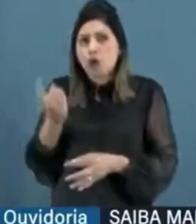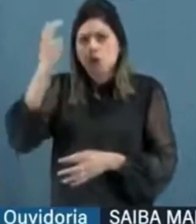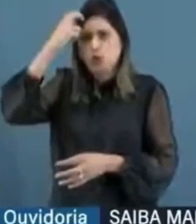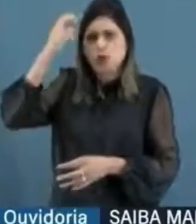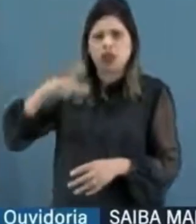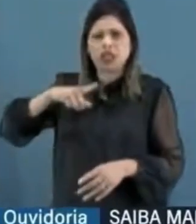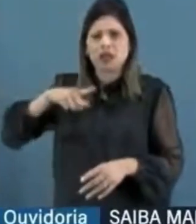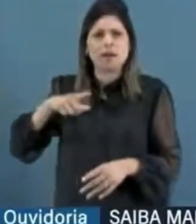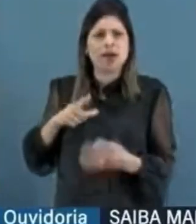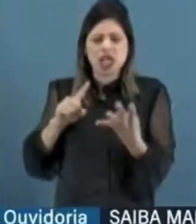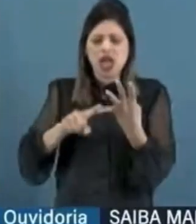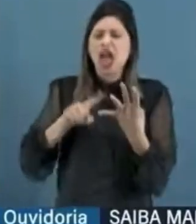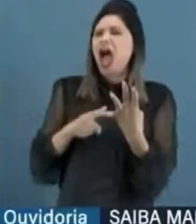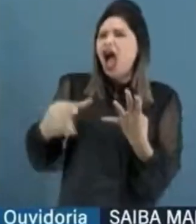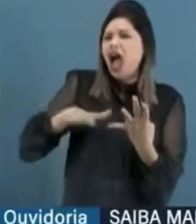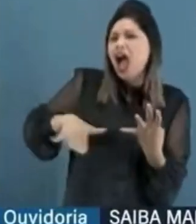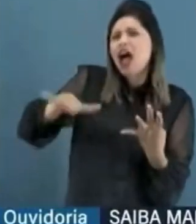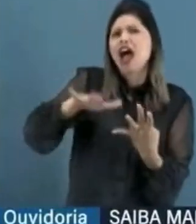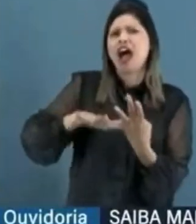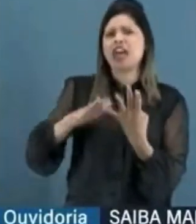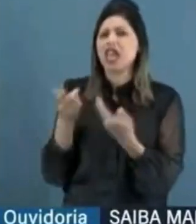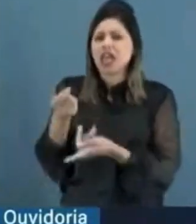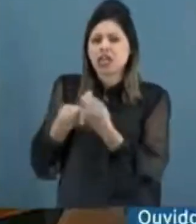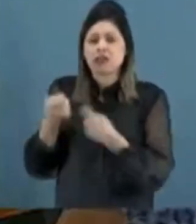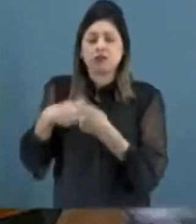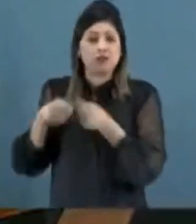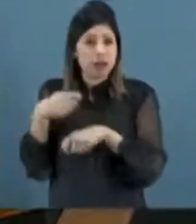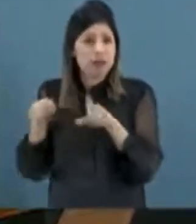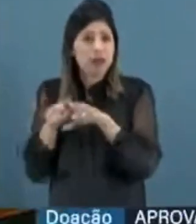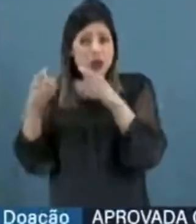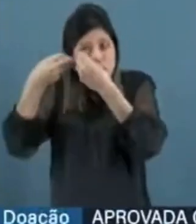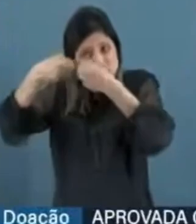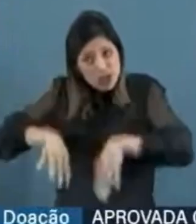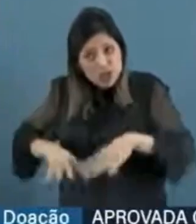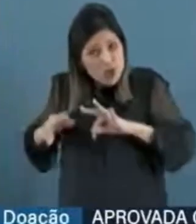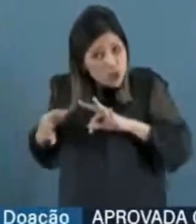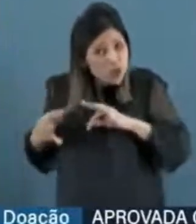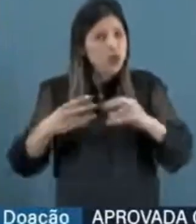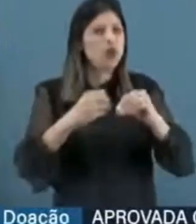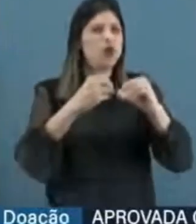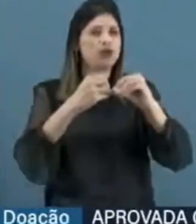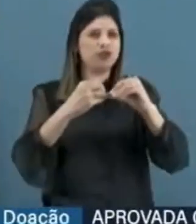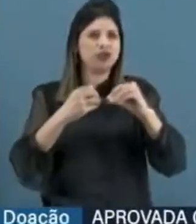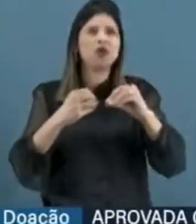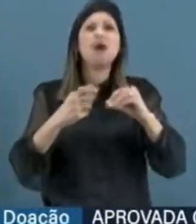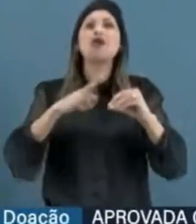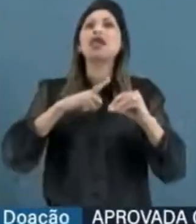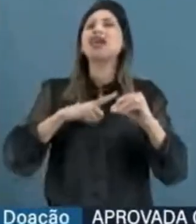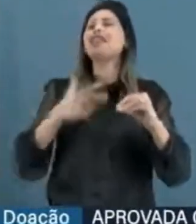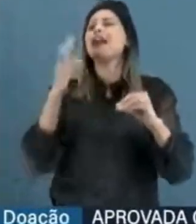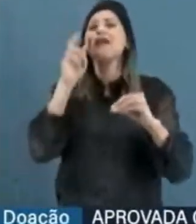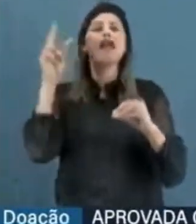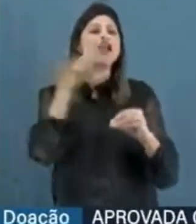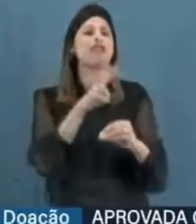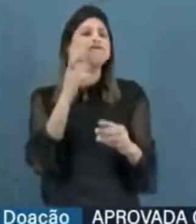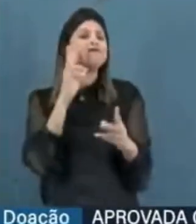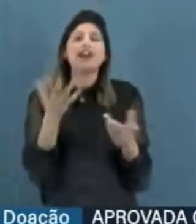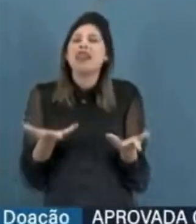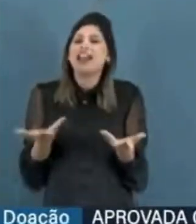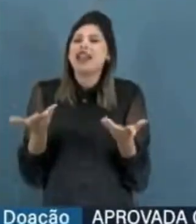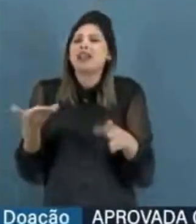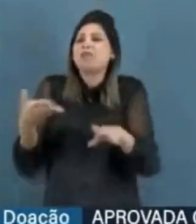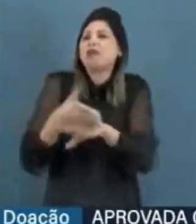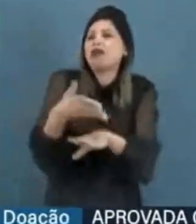agarram o neoliberalismo econômico, que prejudica quem? A base da pirâmide, que numa gramática comum do discurso entra